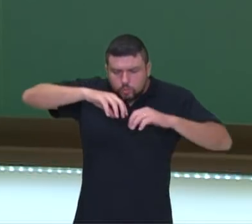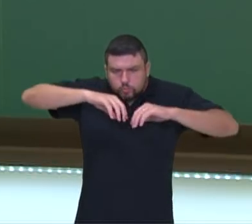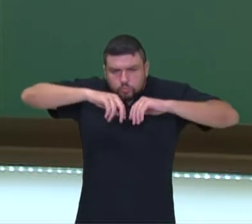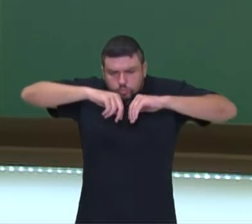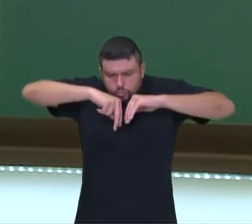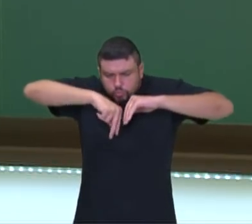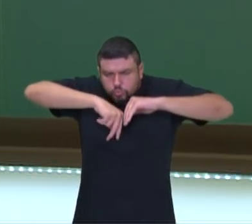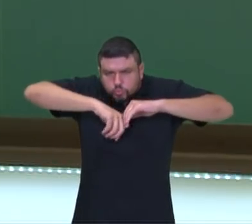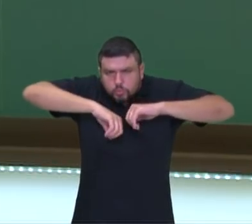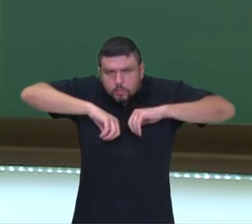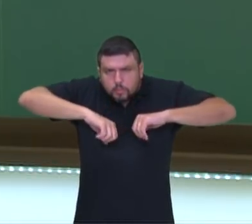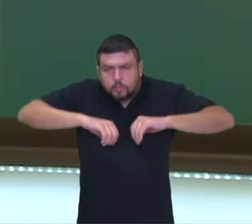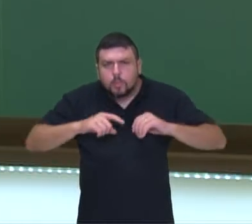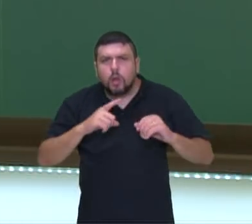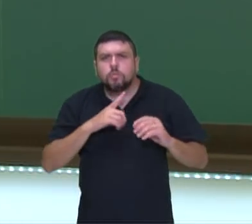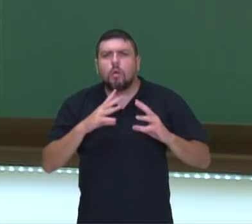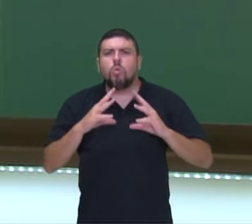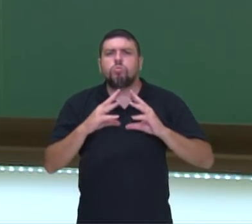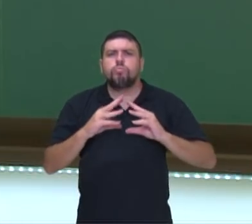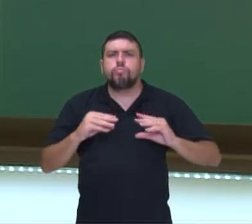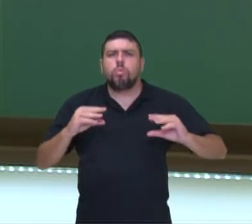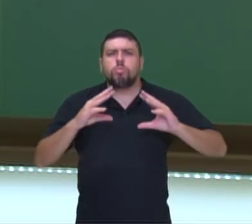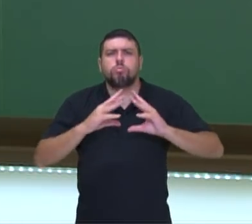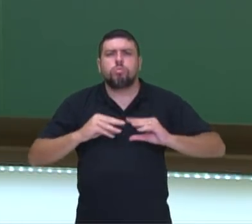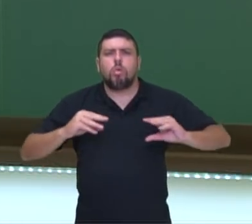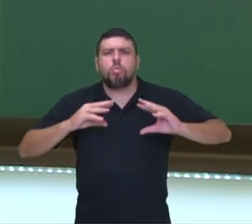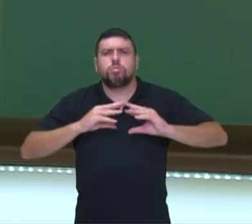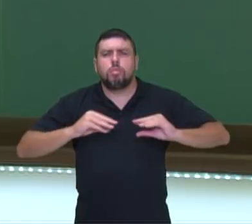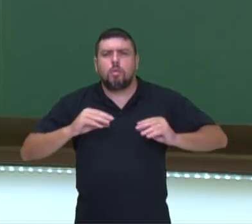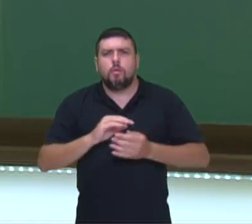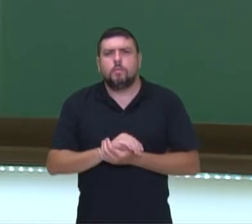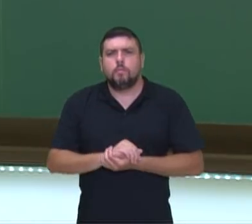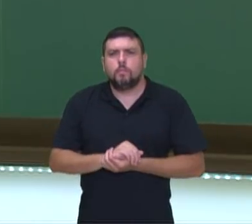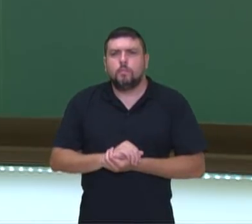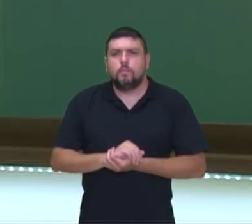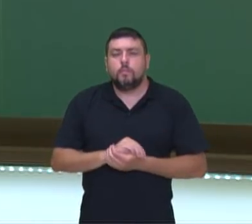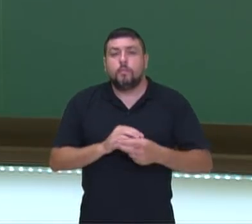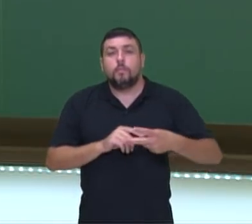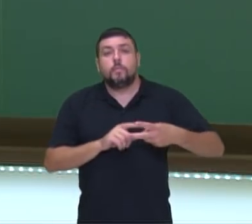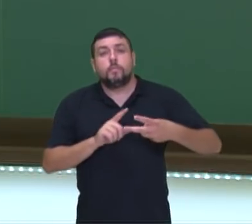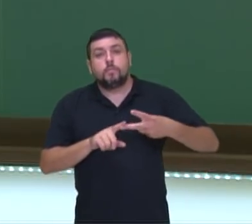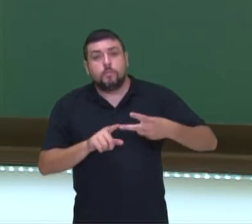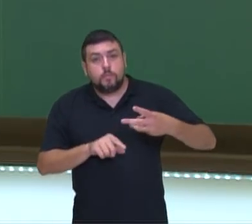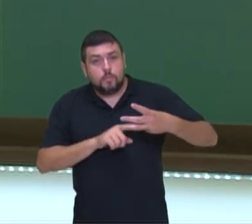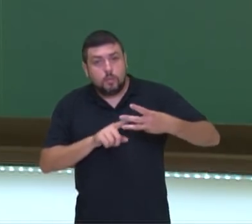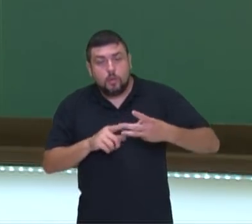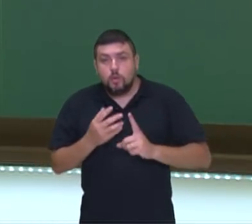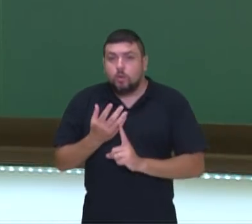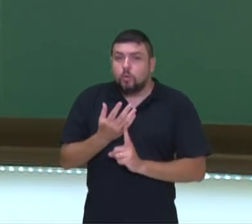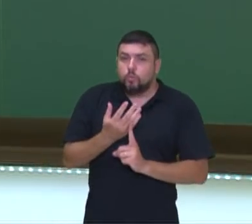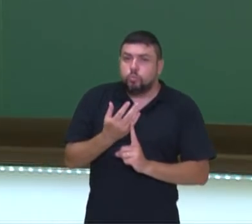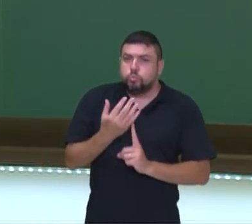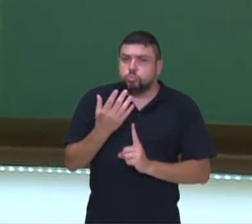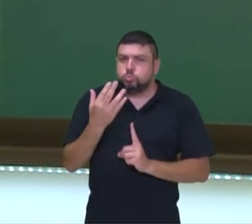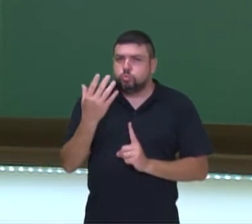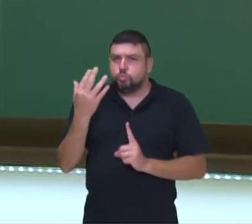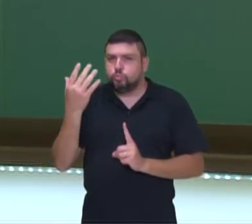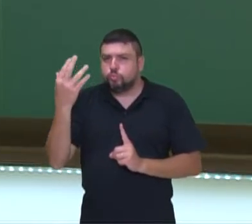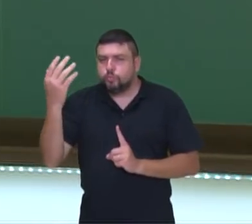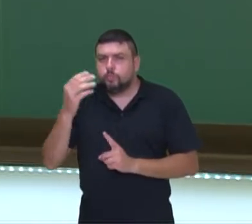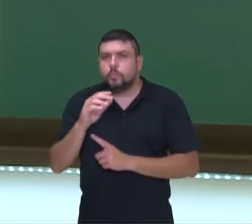mais líquido, num estado pastoso. Encontraríamos muitos vapores, muitos gases que